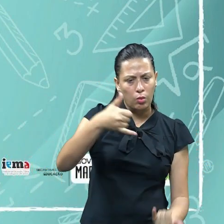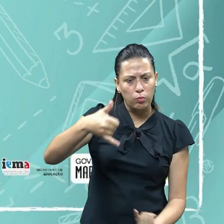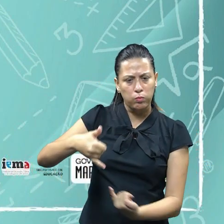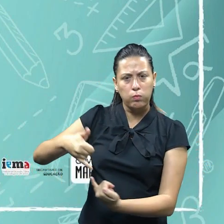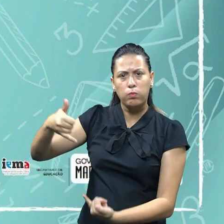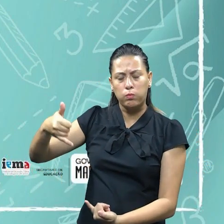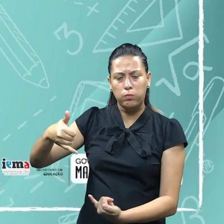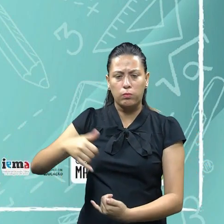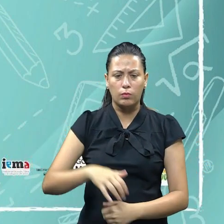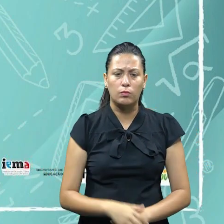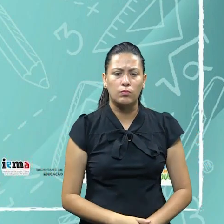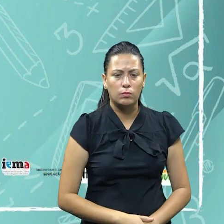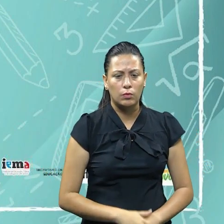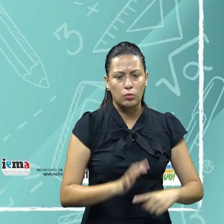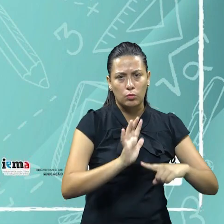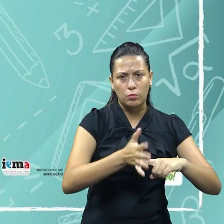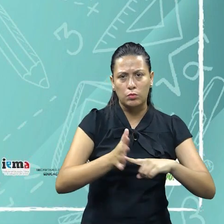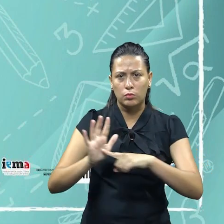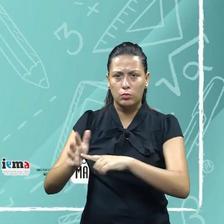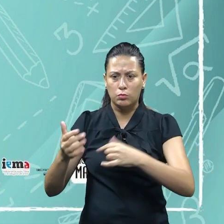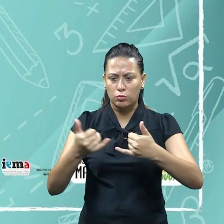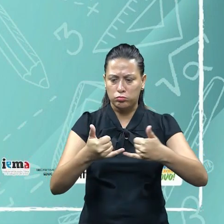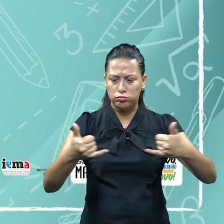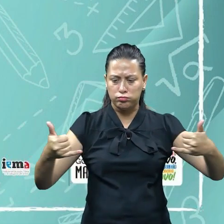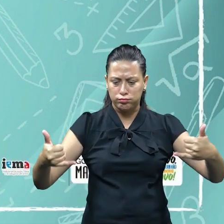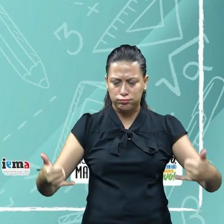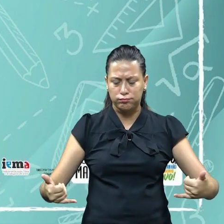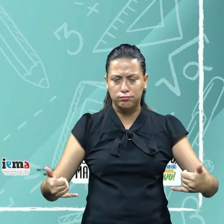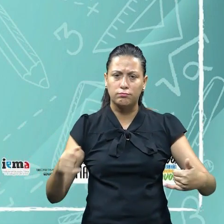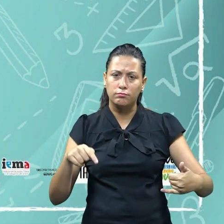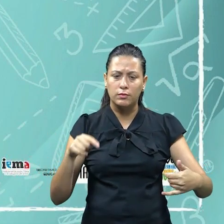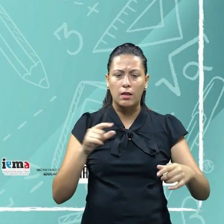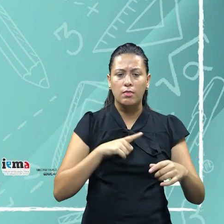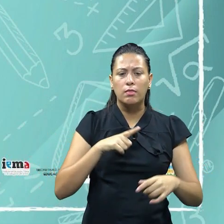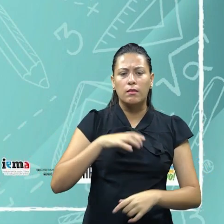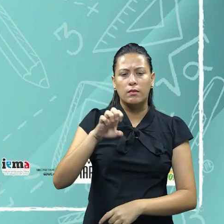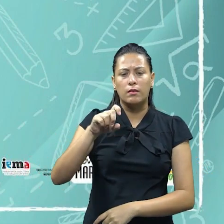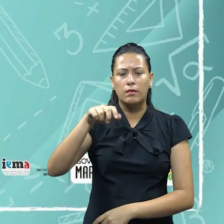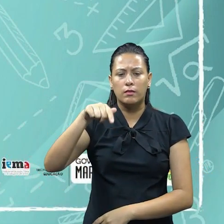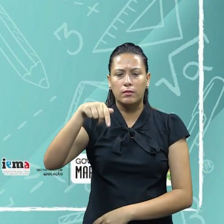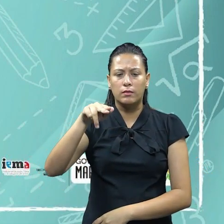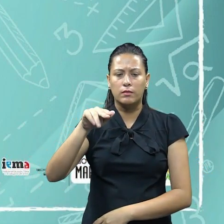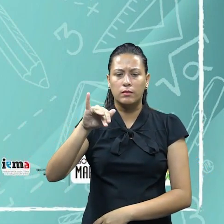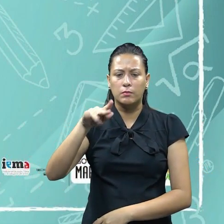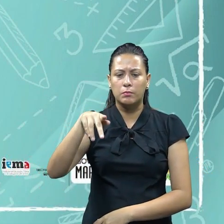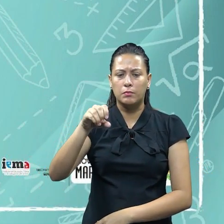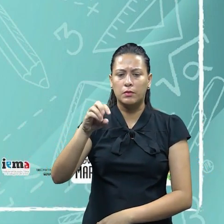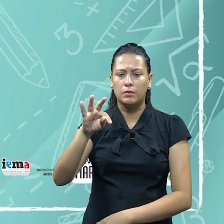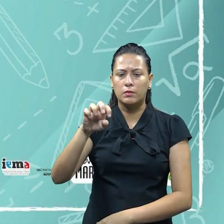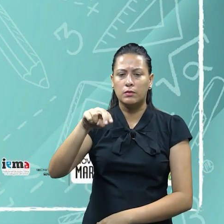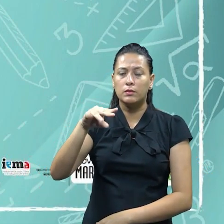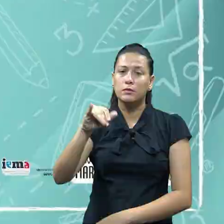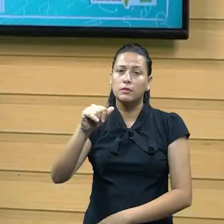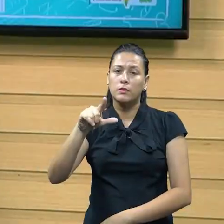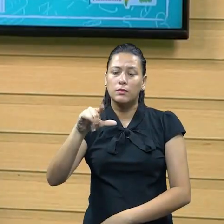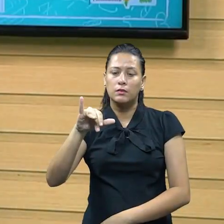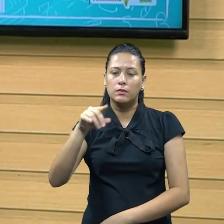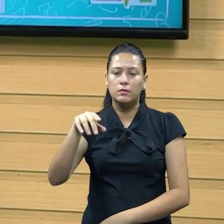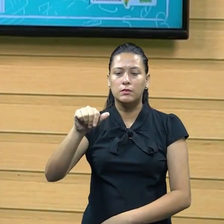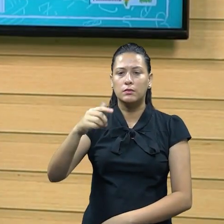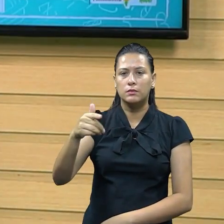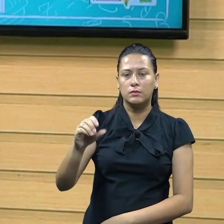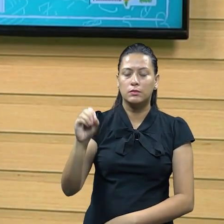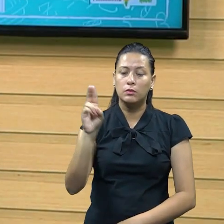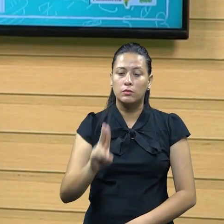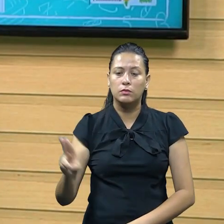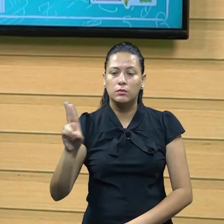neste condutor que liga os dois motores, nós temos a equipotencialização utilizada